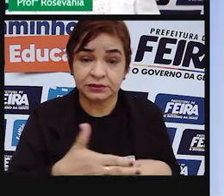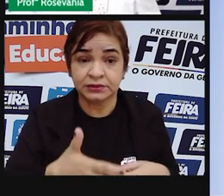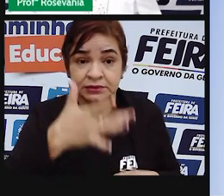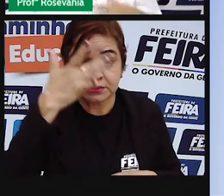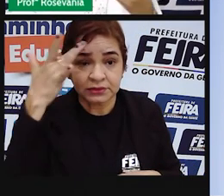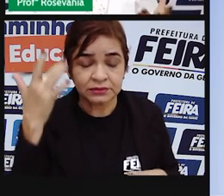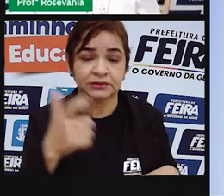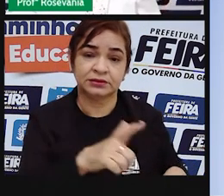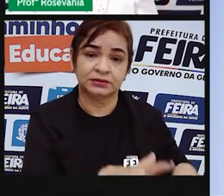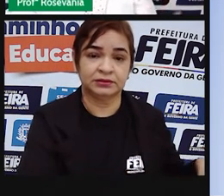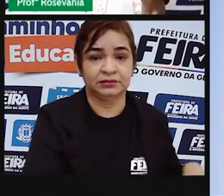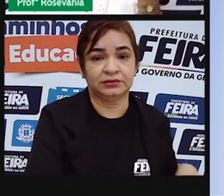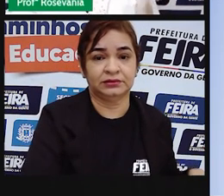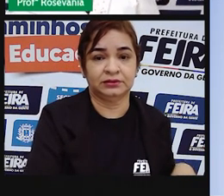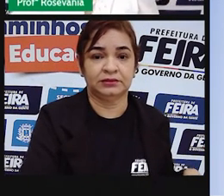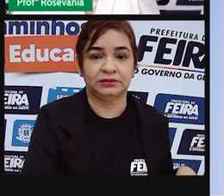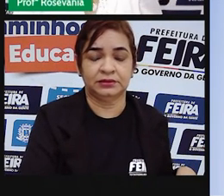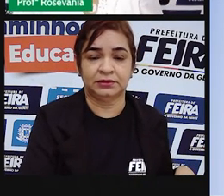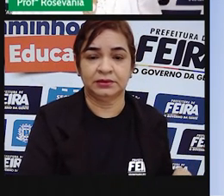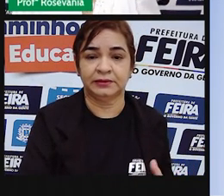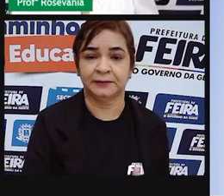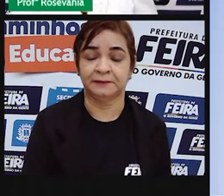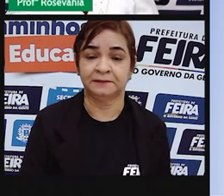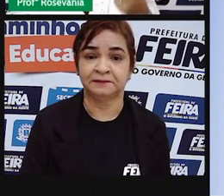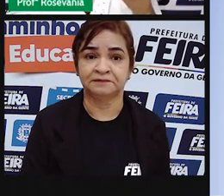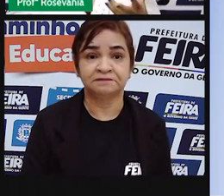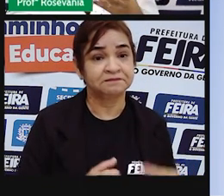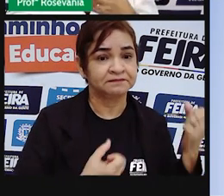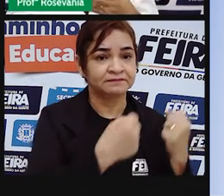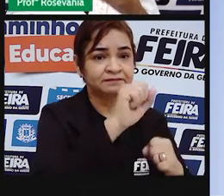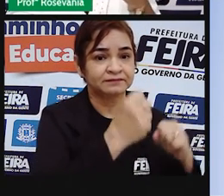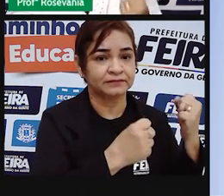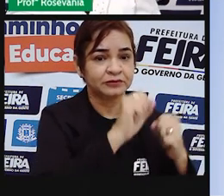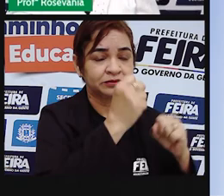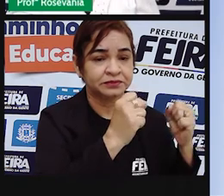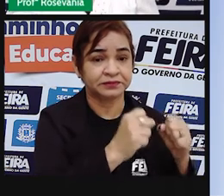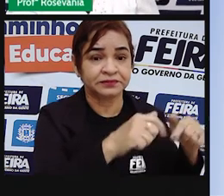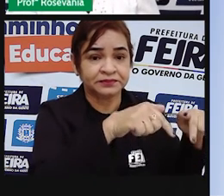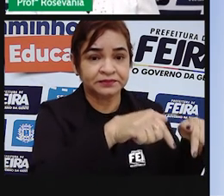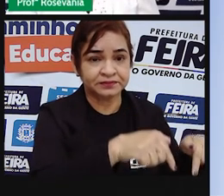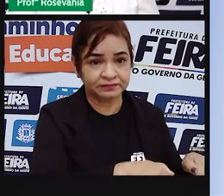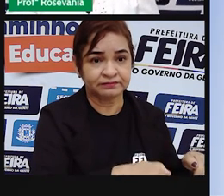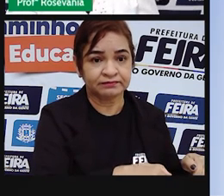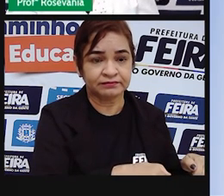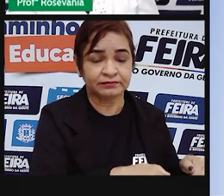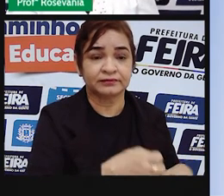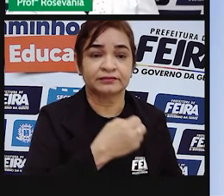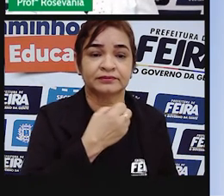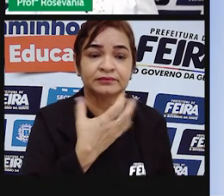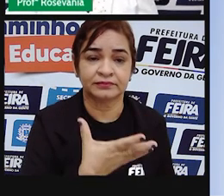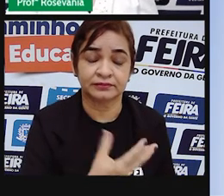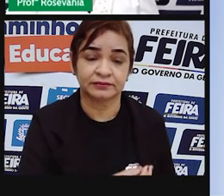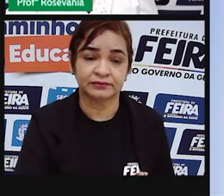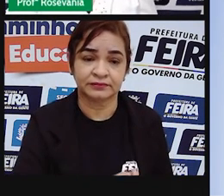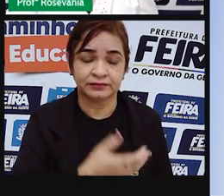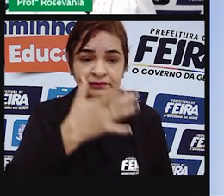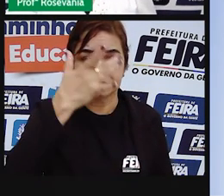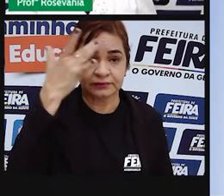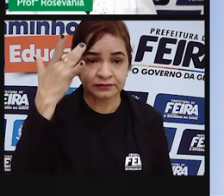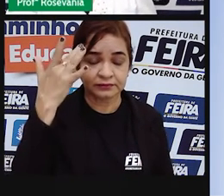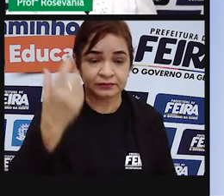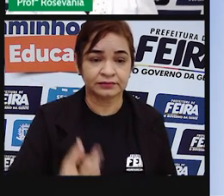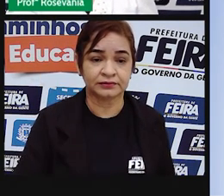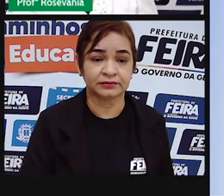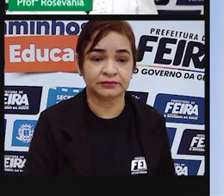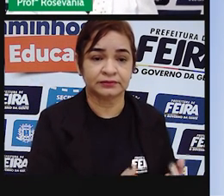a batalhar pela vinda de indústrias pela vinda de empresas e para melhorar o quadro